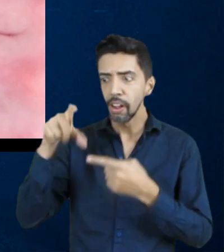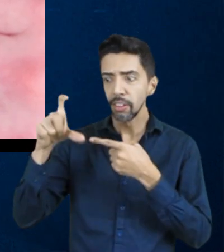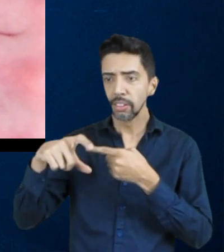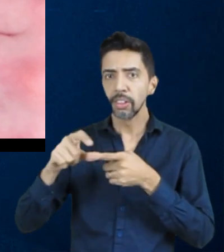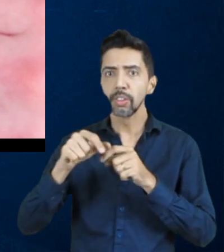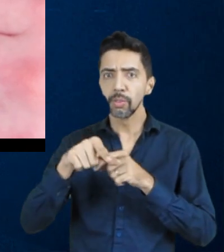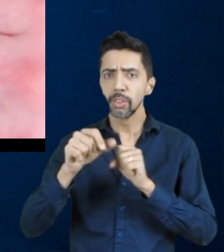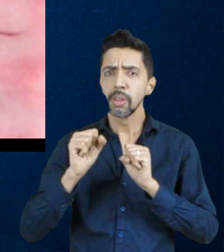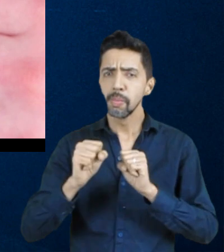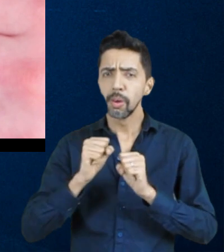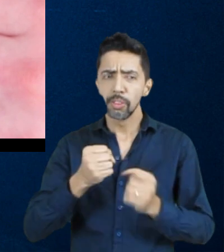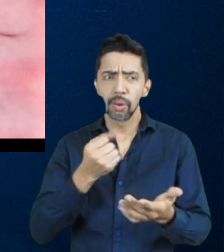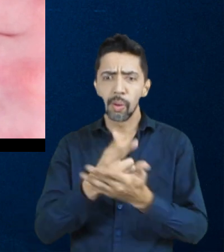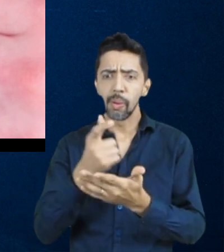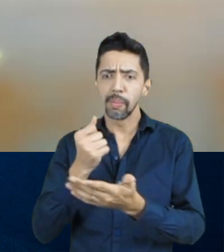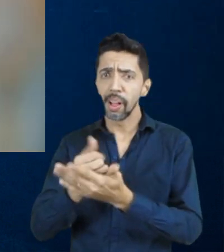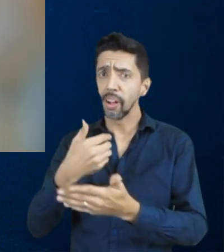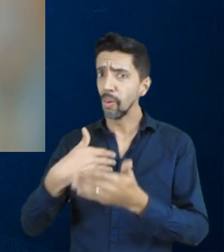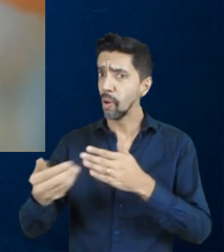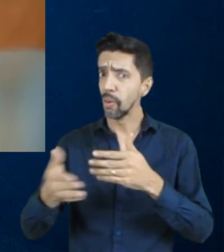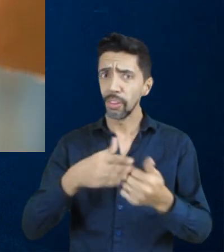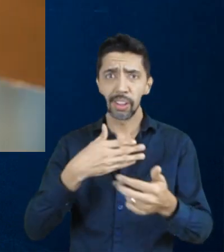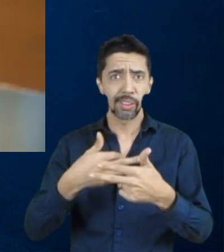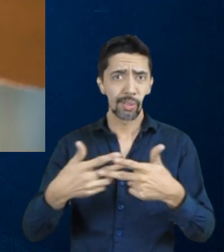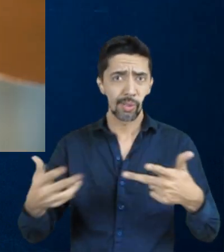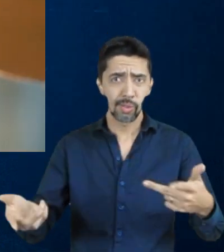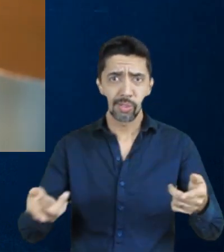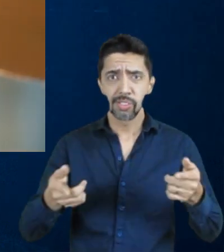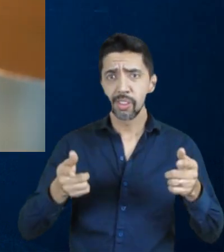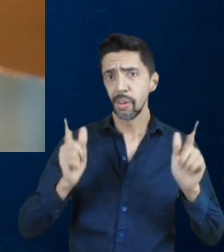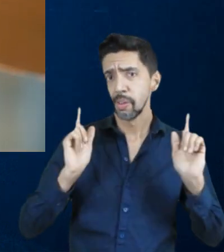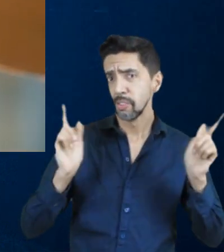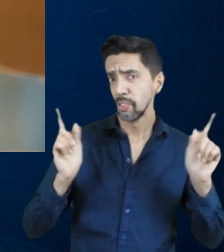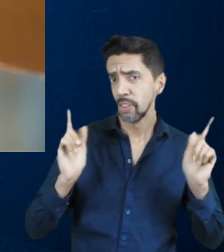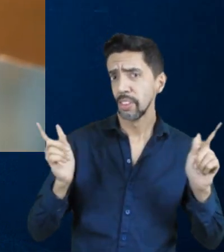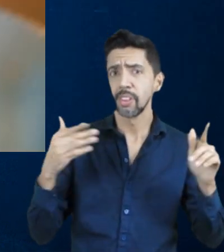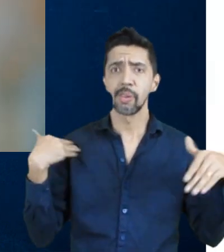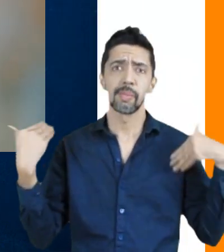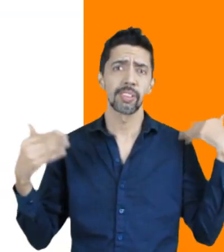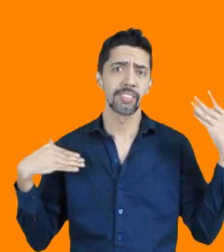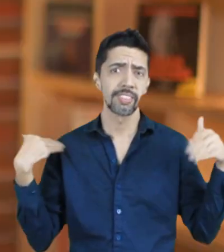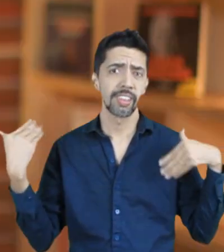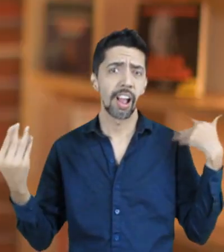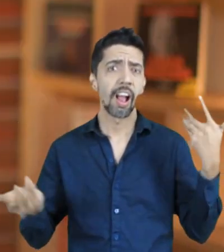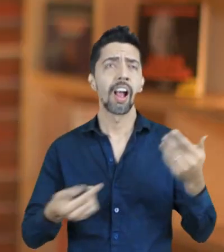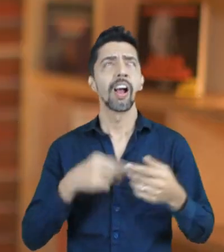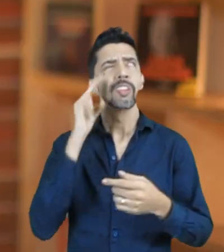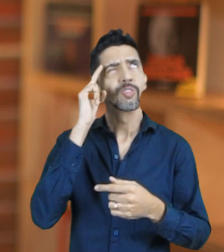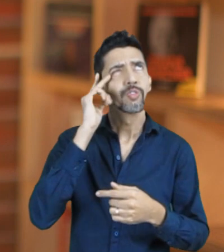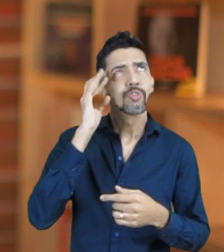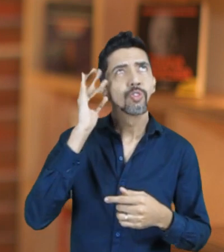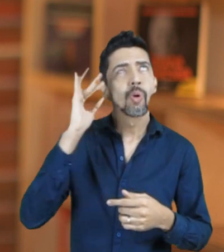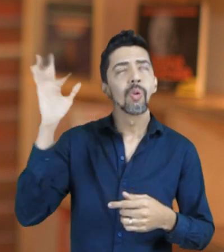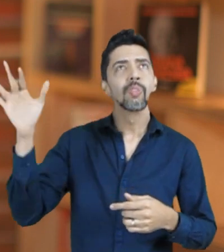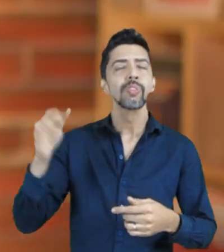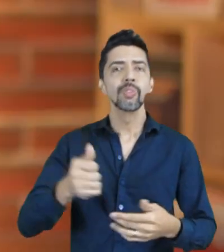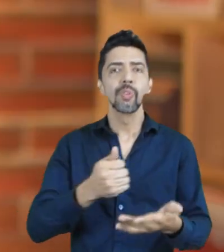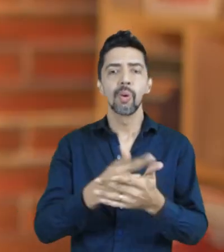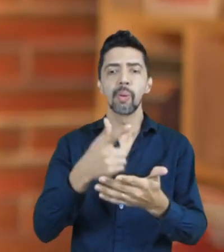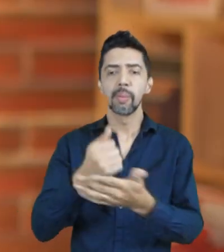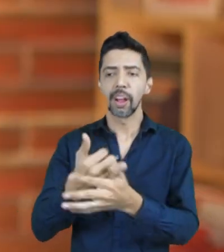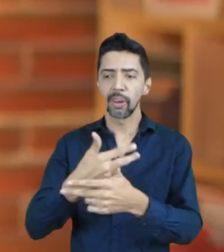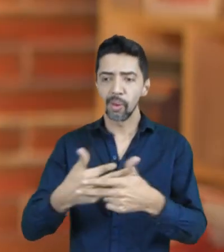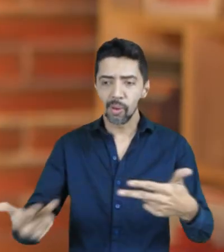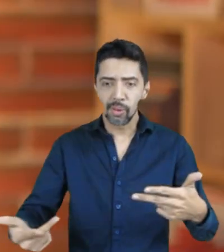você adquirir produtos serviços do seu lazer as suas necessidades os seus sonhos